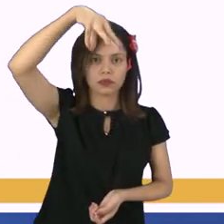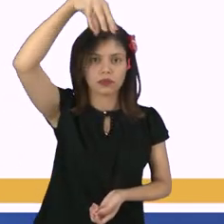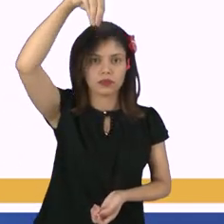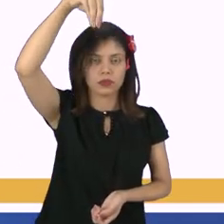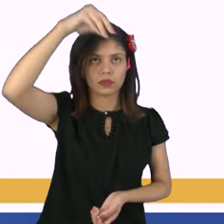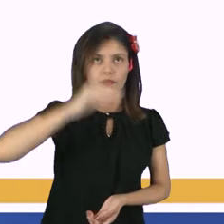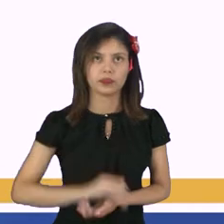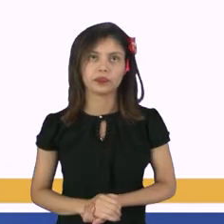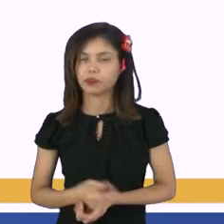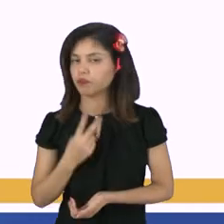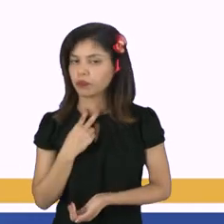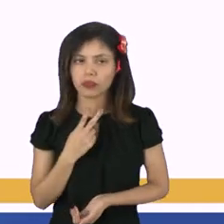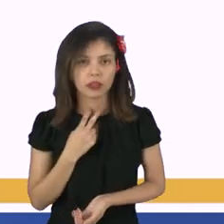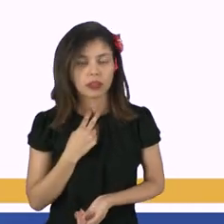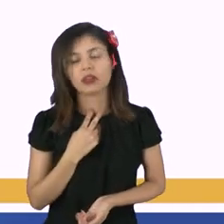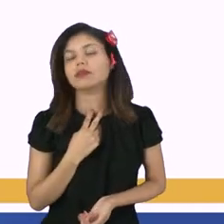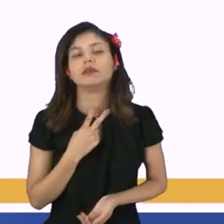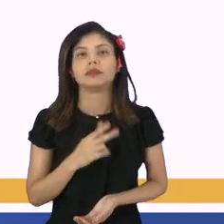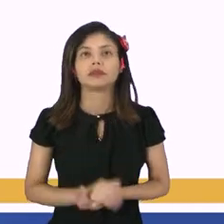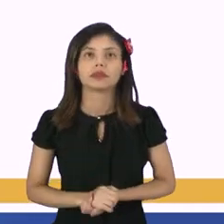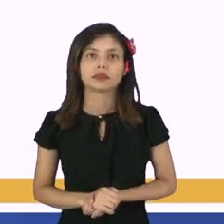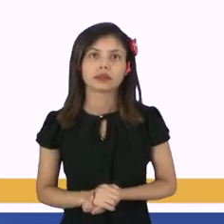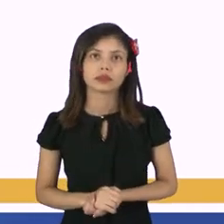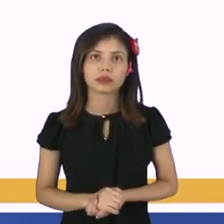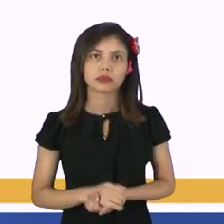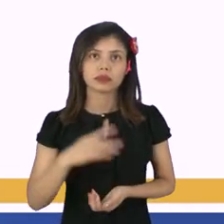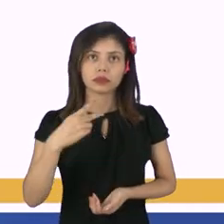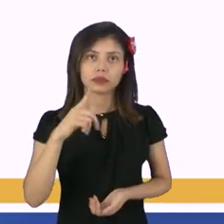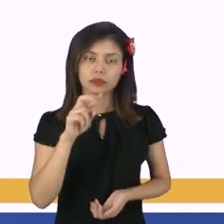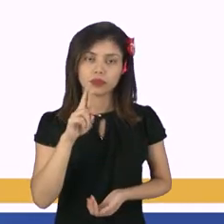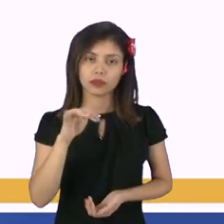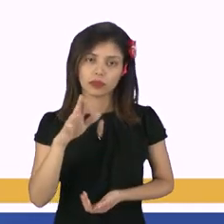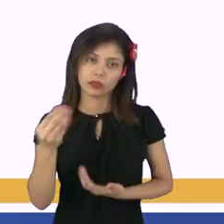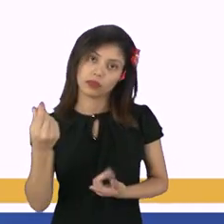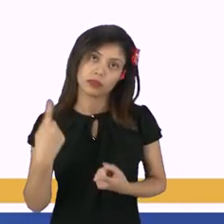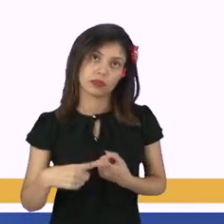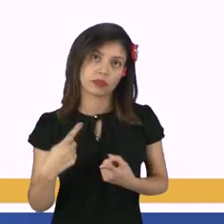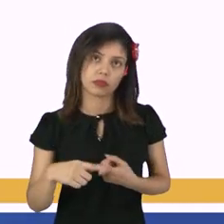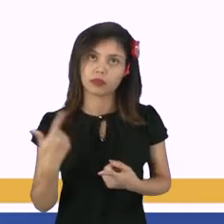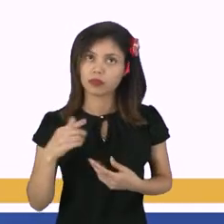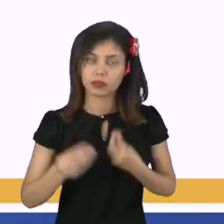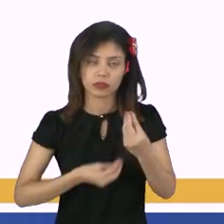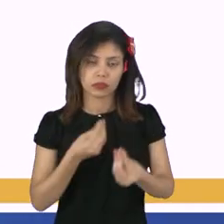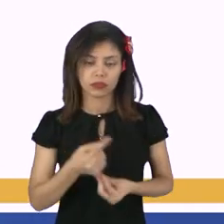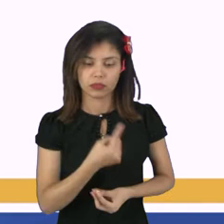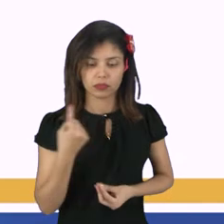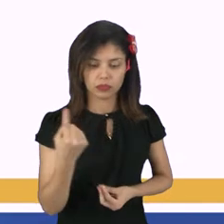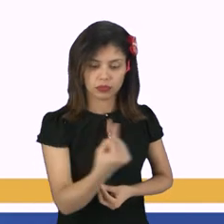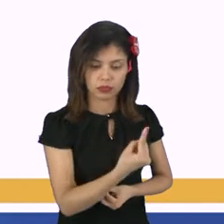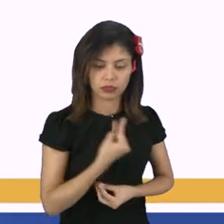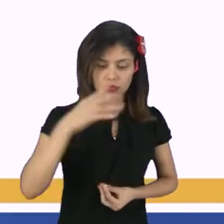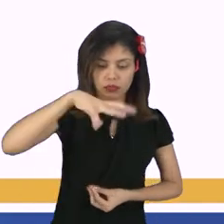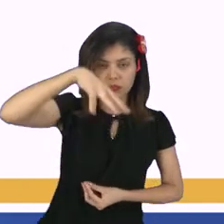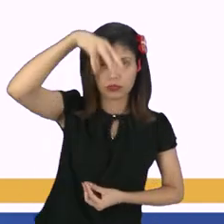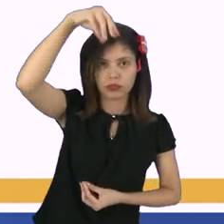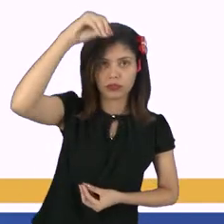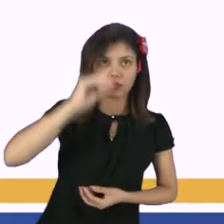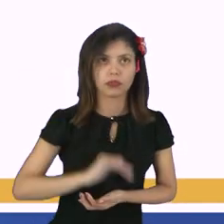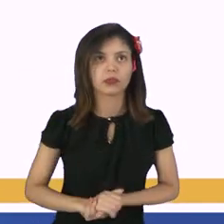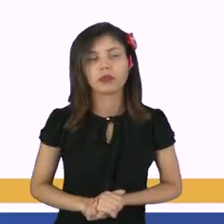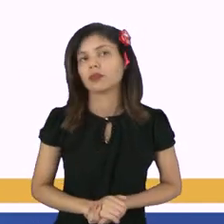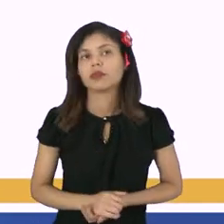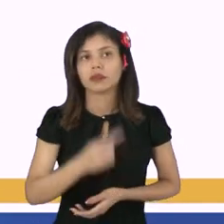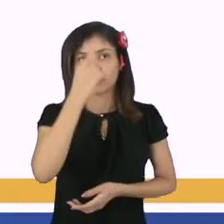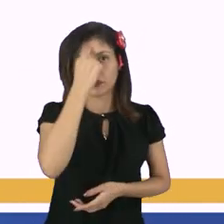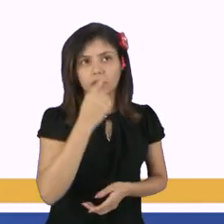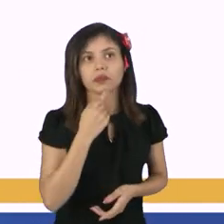portanto não pode ser um poliedro já que não é um polígono um círculo é um polígono né A